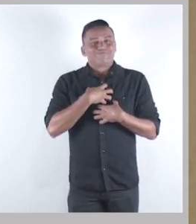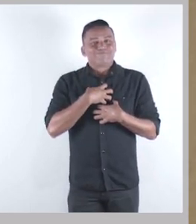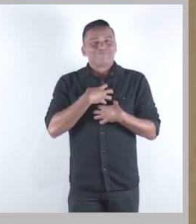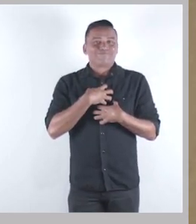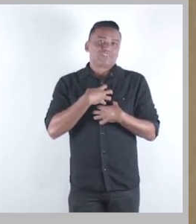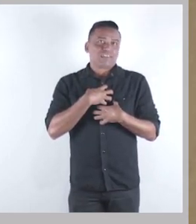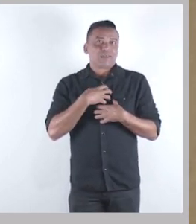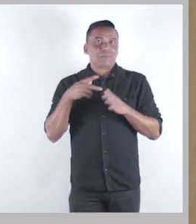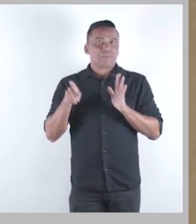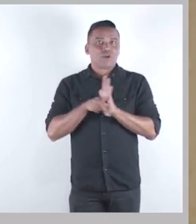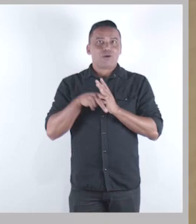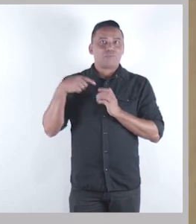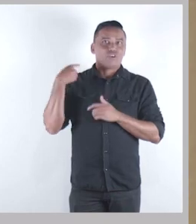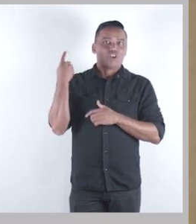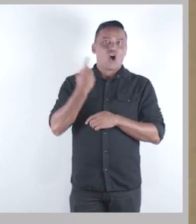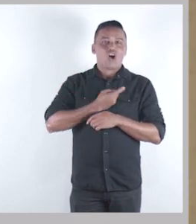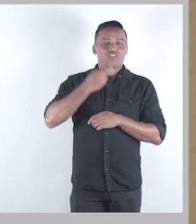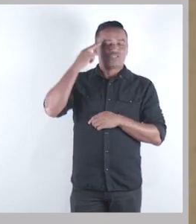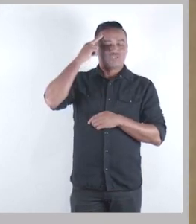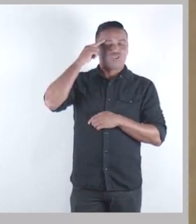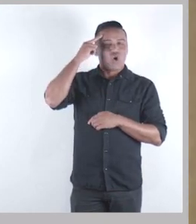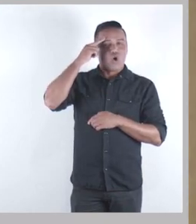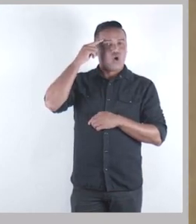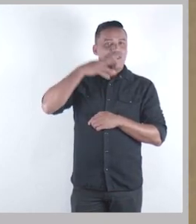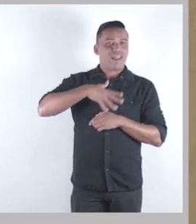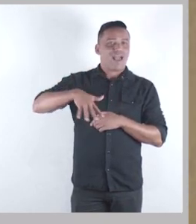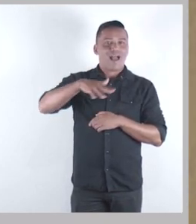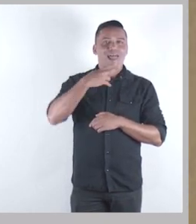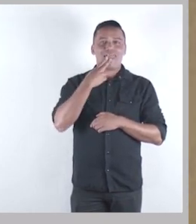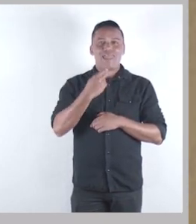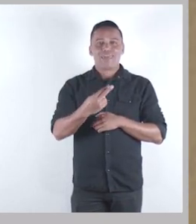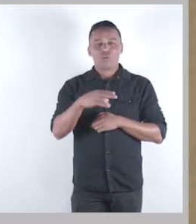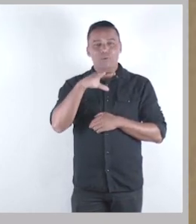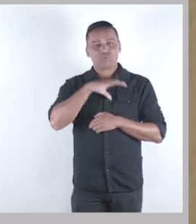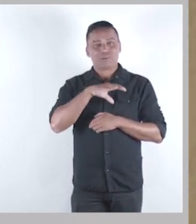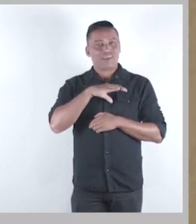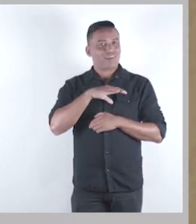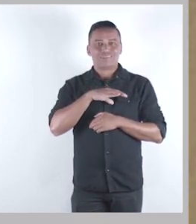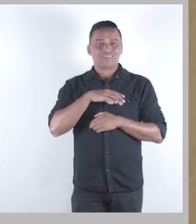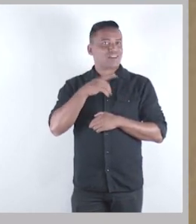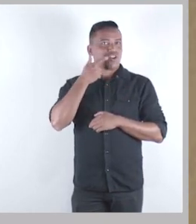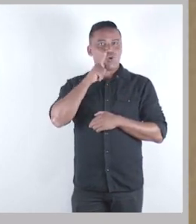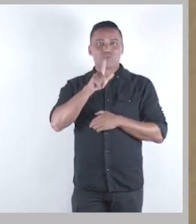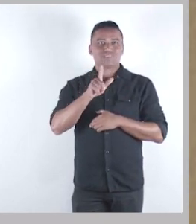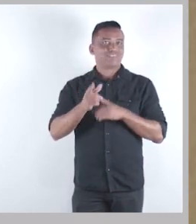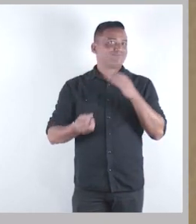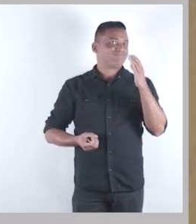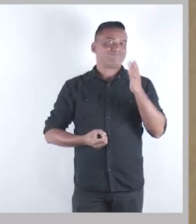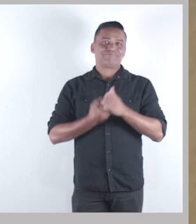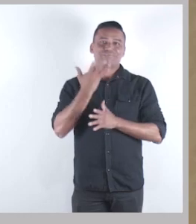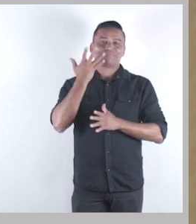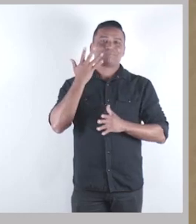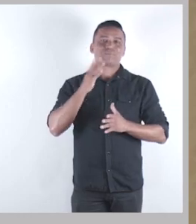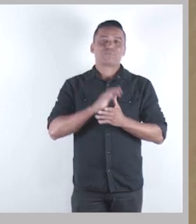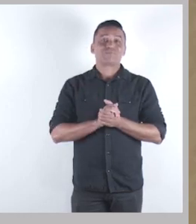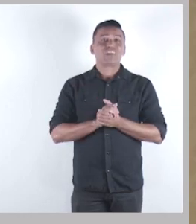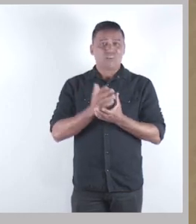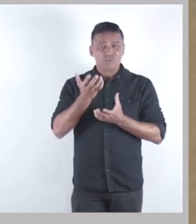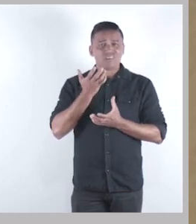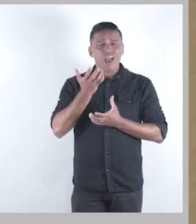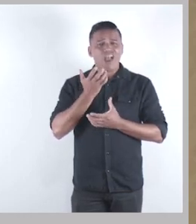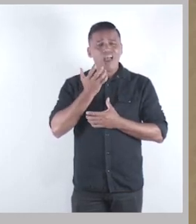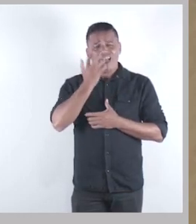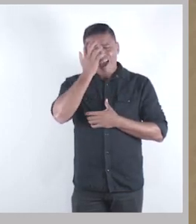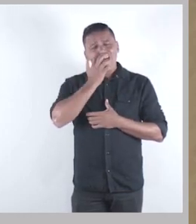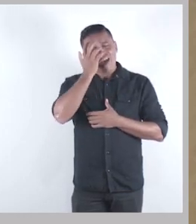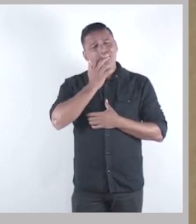alguns dos sonhos e perspectivas bibliográficas de língua portuguesa que infelizmente até hoje não deram certo. Mas nós gostaríamos que pudessem dar certo,